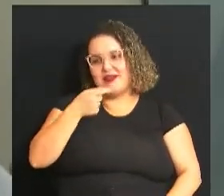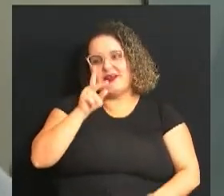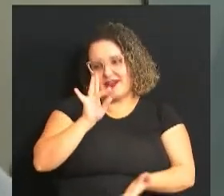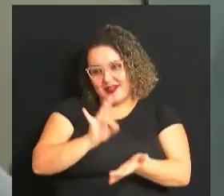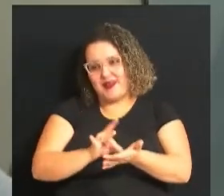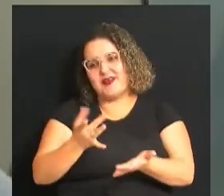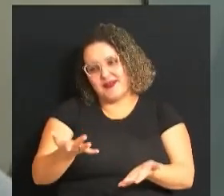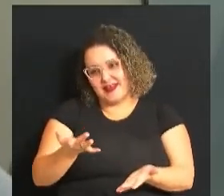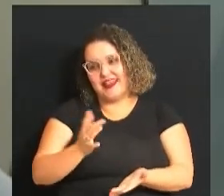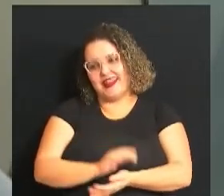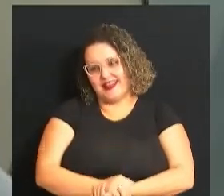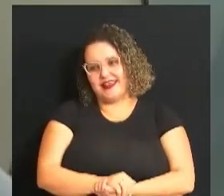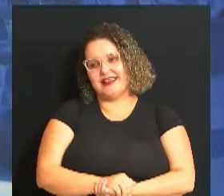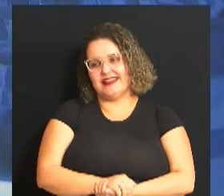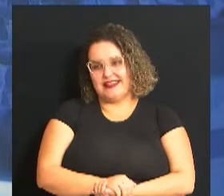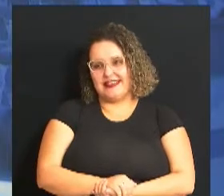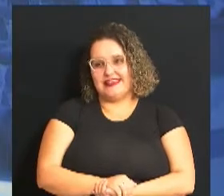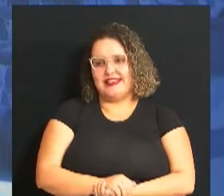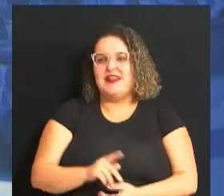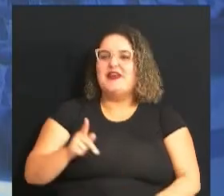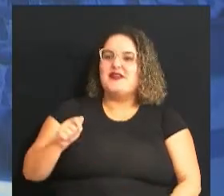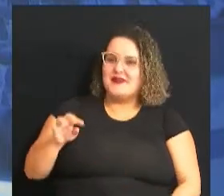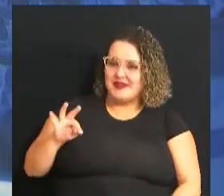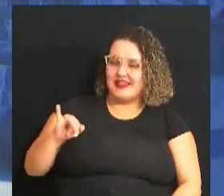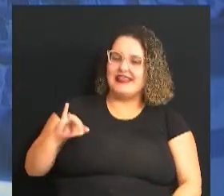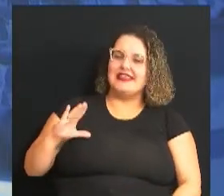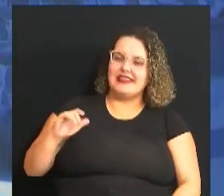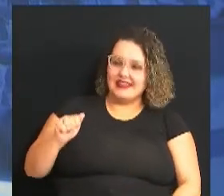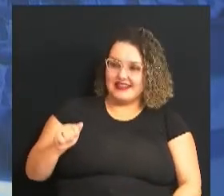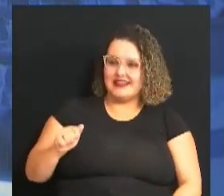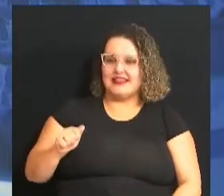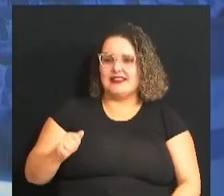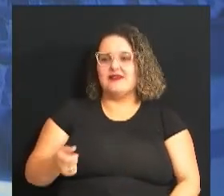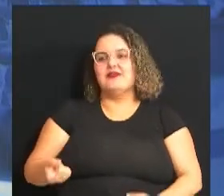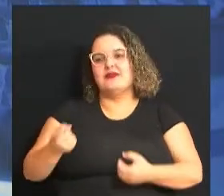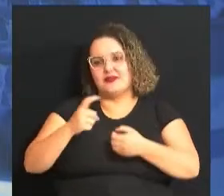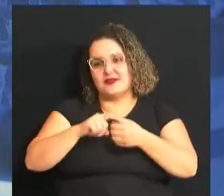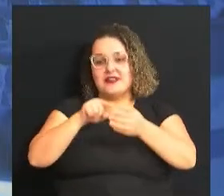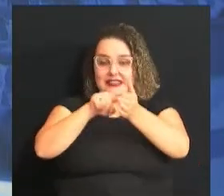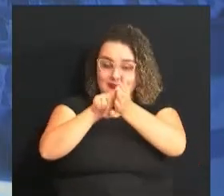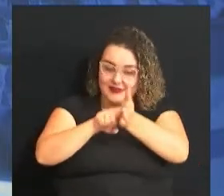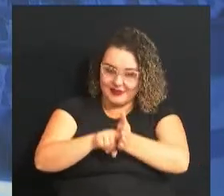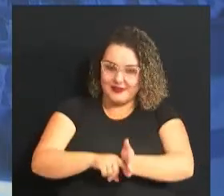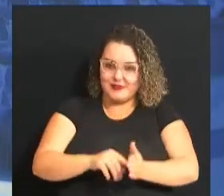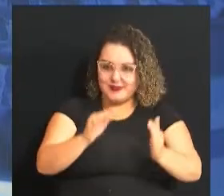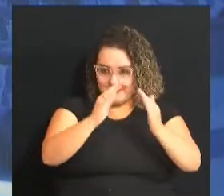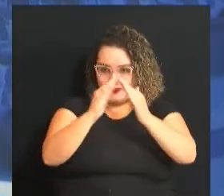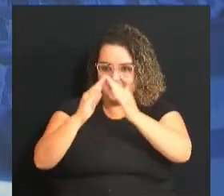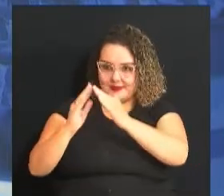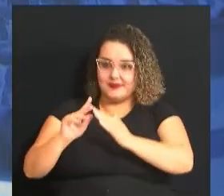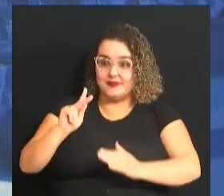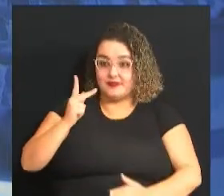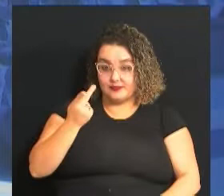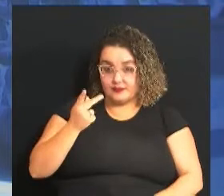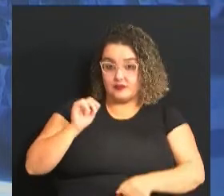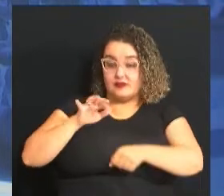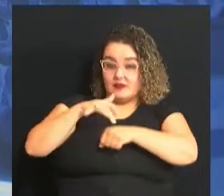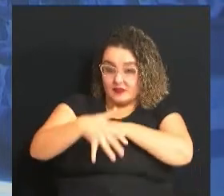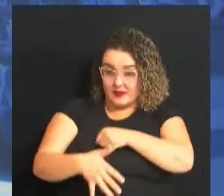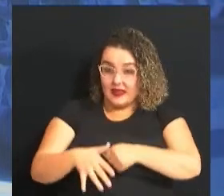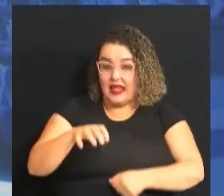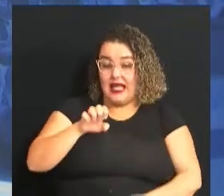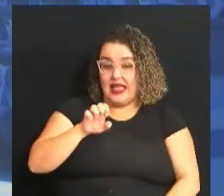daquele composto. Patrícia, voltando às perguntas aqui do pessoal de casa, Hepatite hemorrágica, qual a